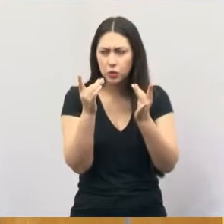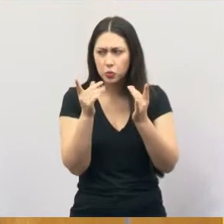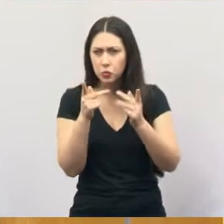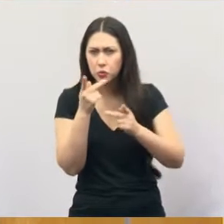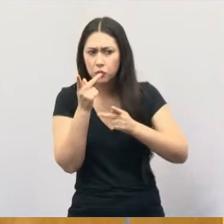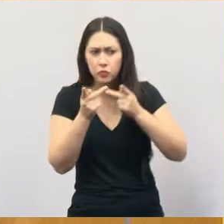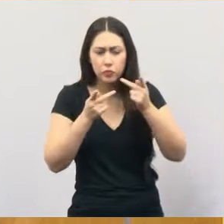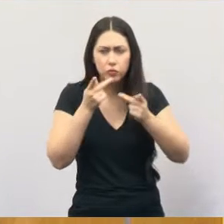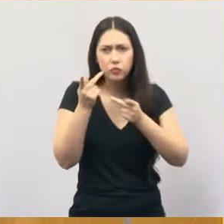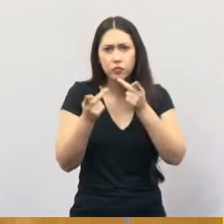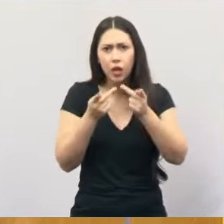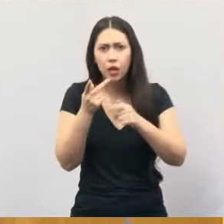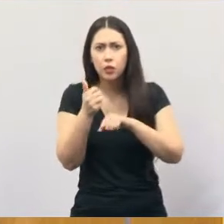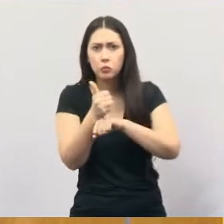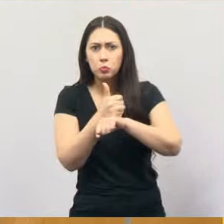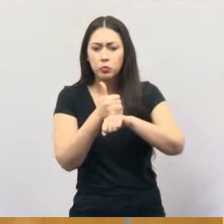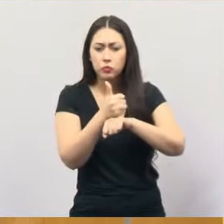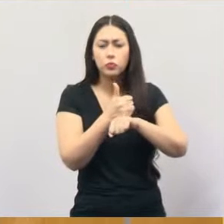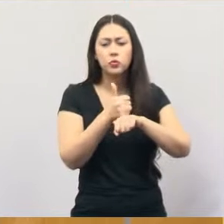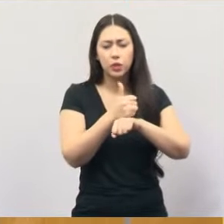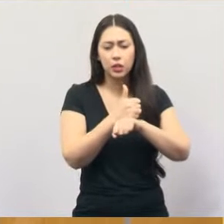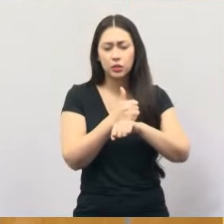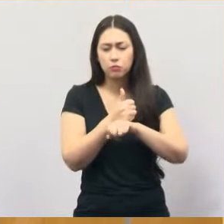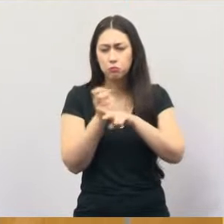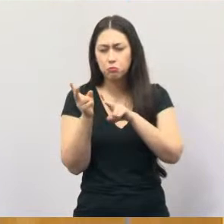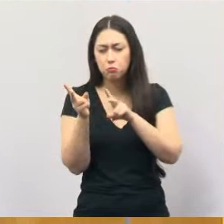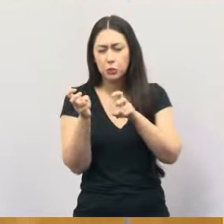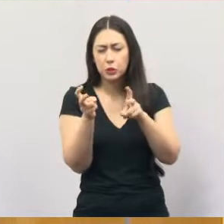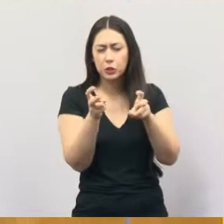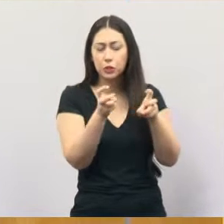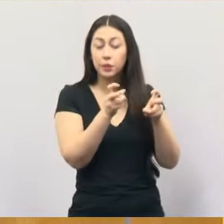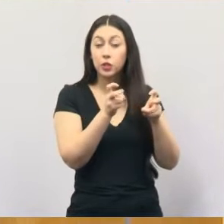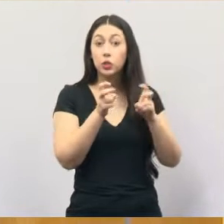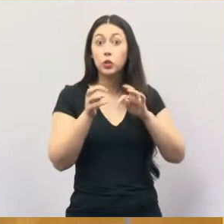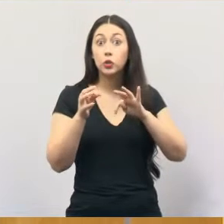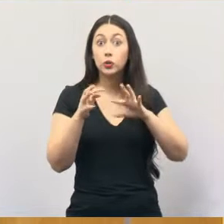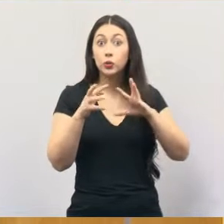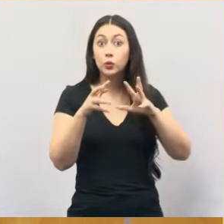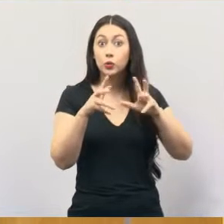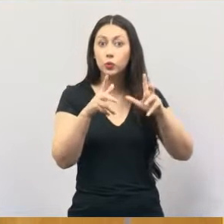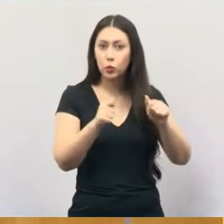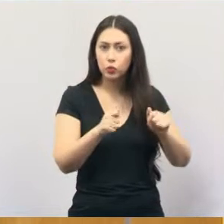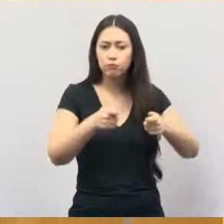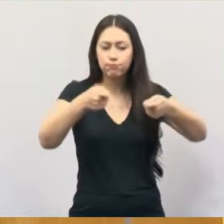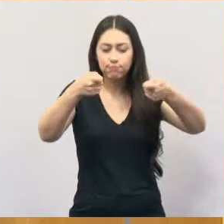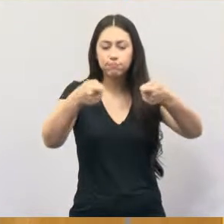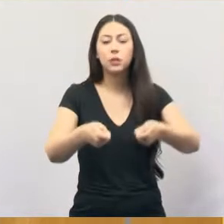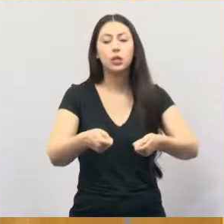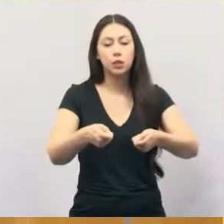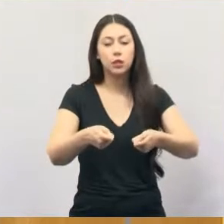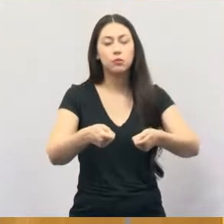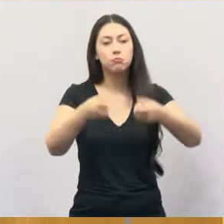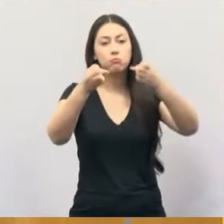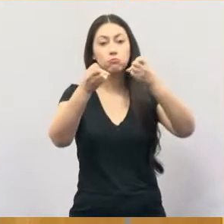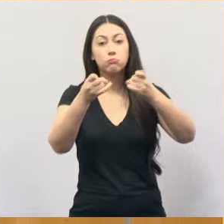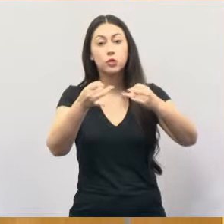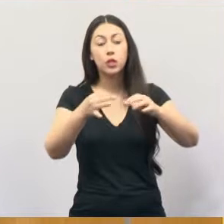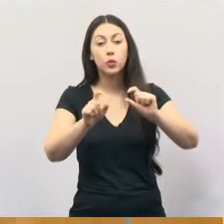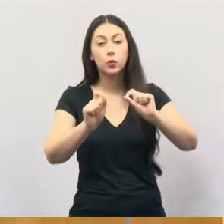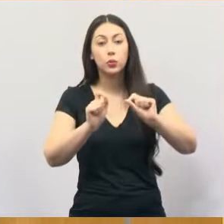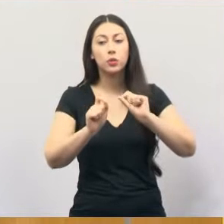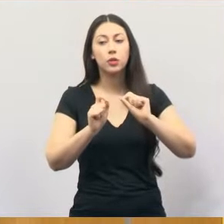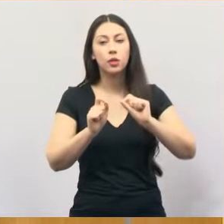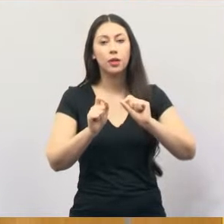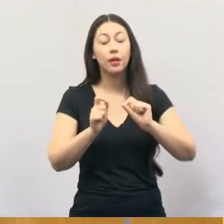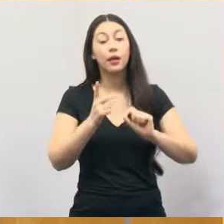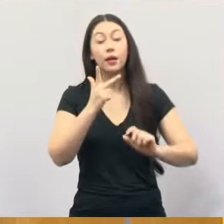os profissionais que foram homenageados. E todos eles foram categóricos em dizer que